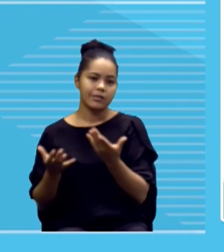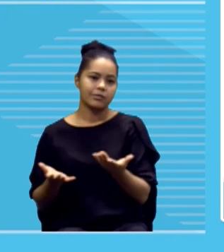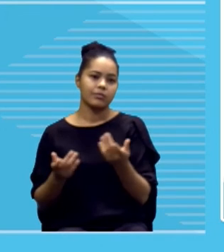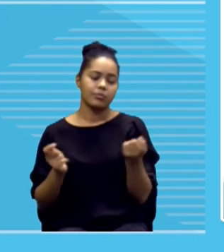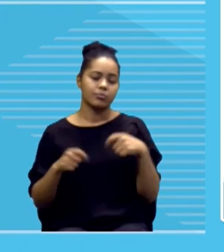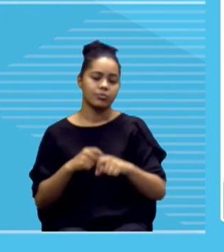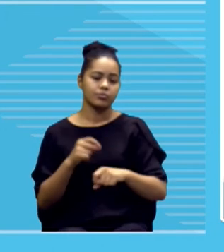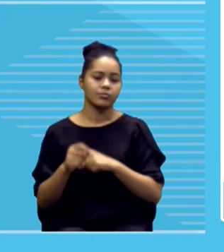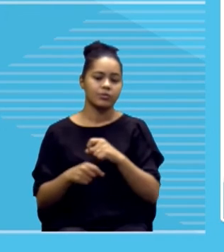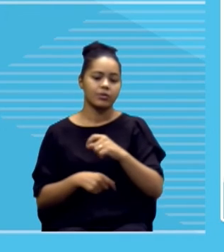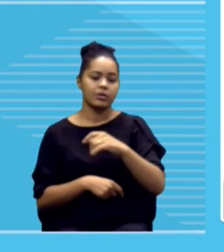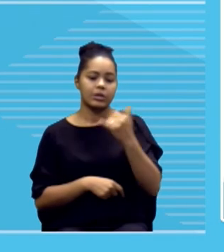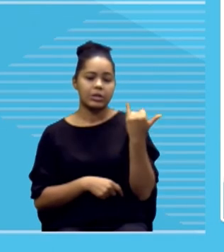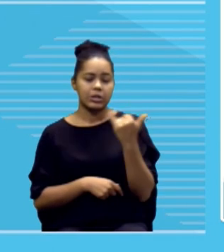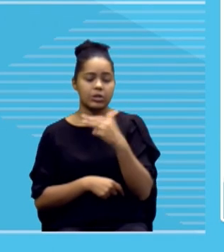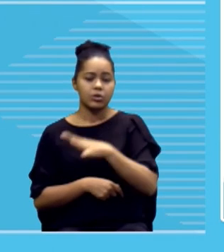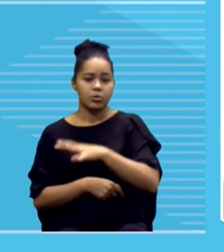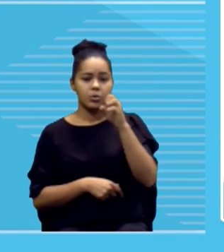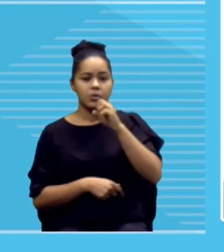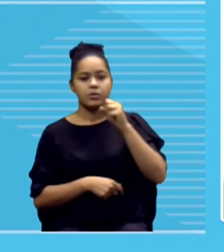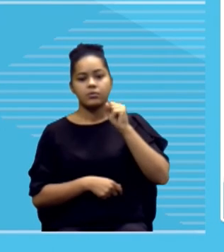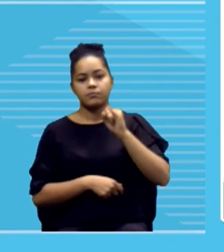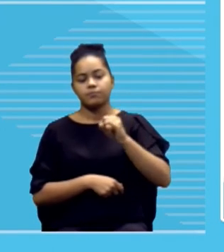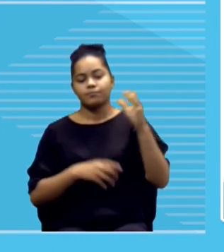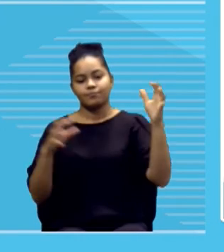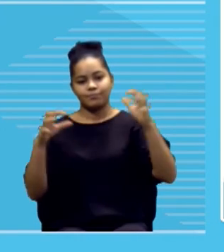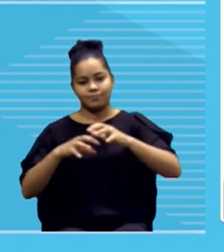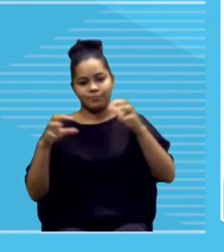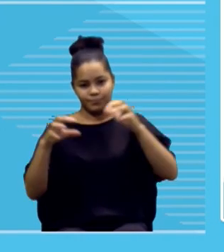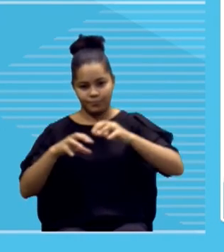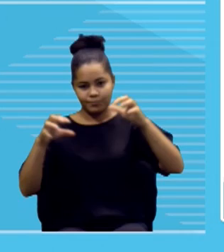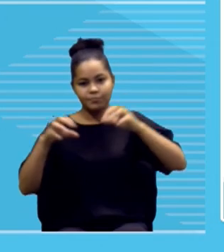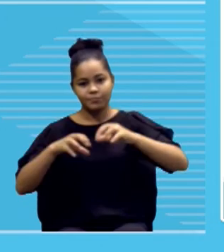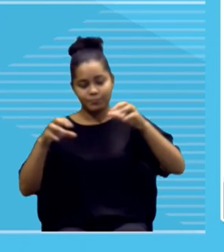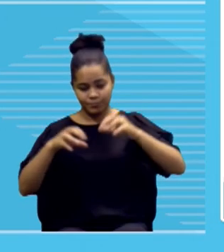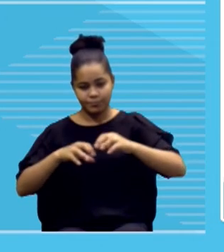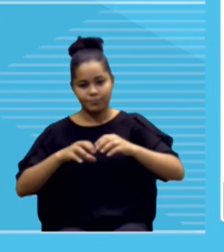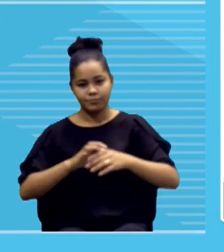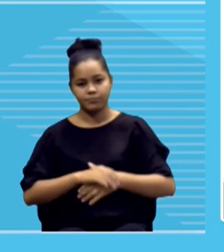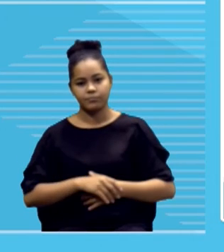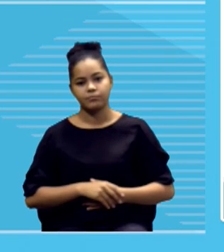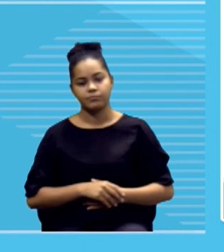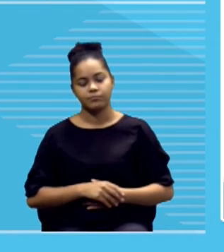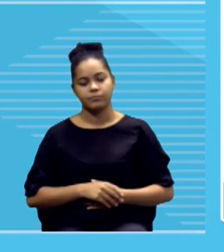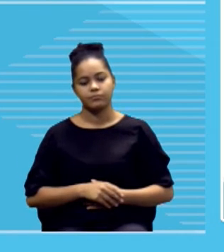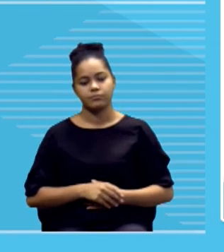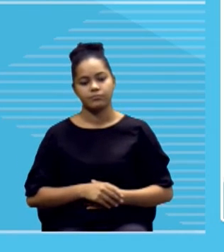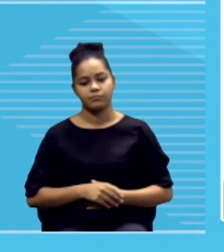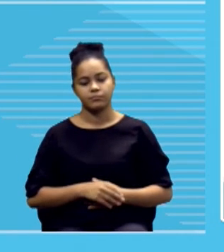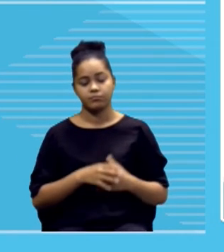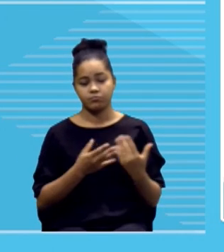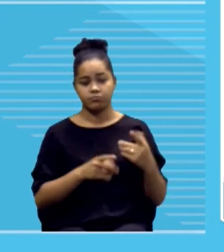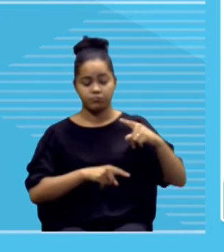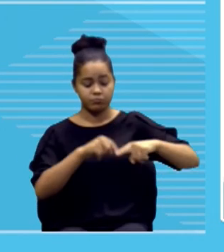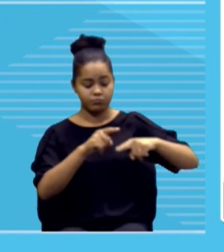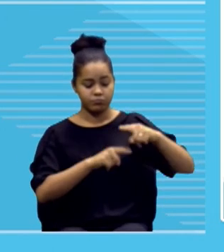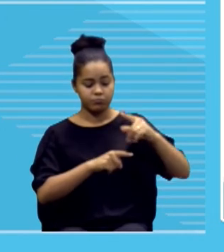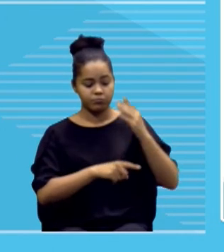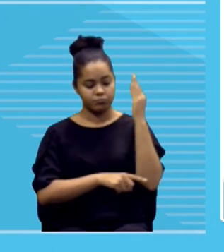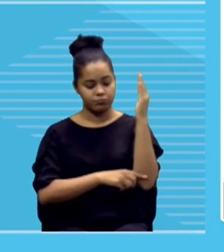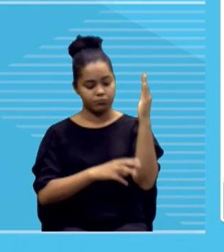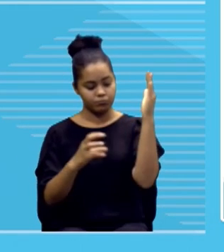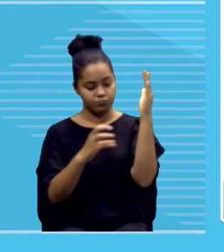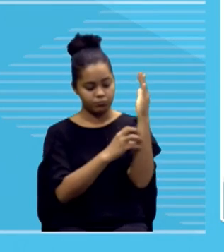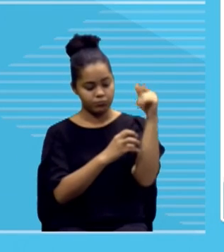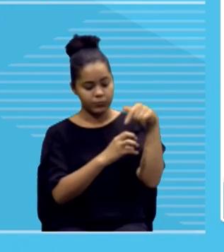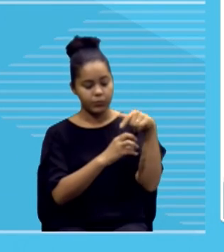energia. Entre 18 e 21 horas, tá bom? Porque é a hora que todo mundo mais consome. Esse transformador serve para regularizar. A